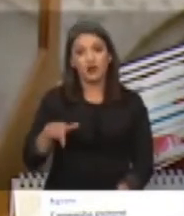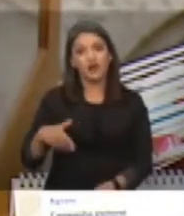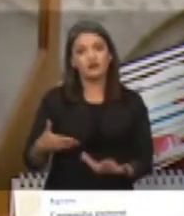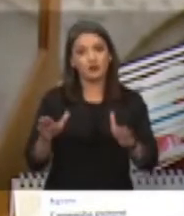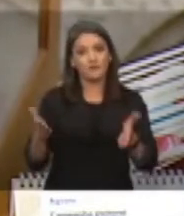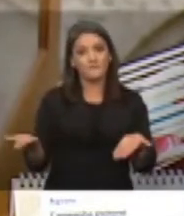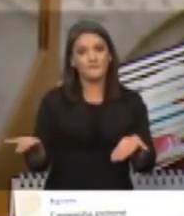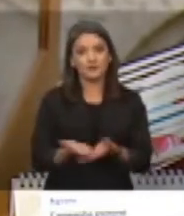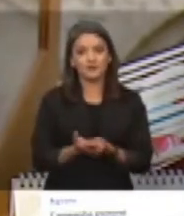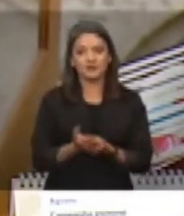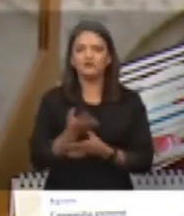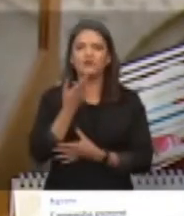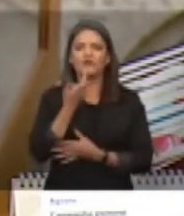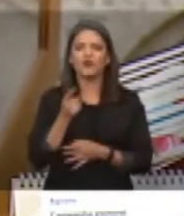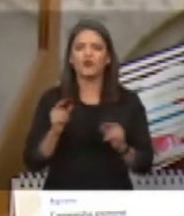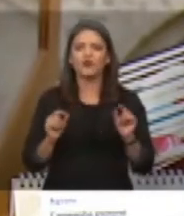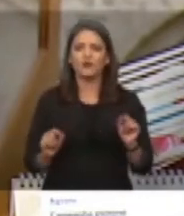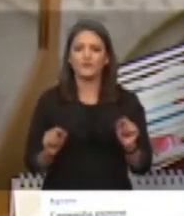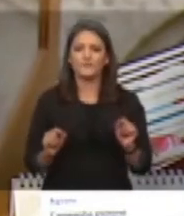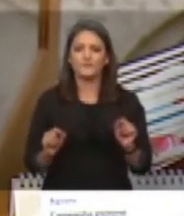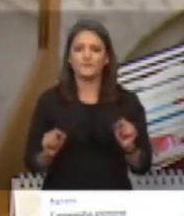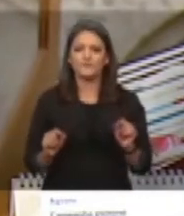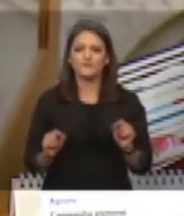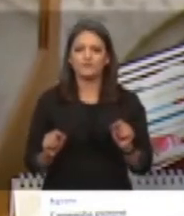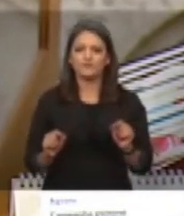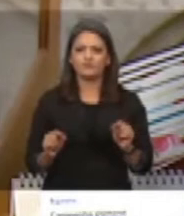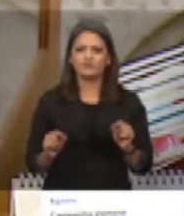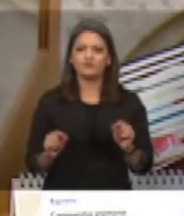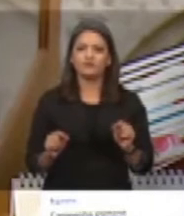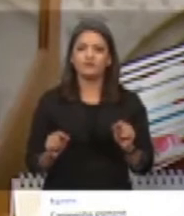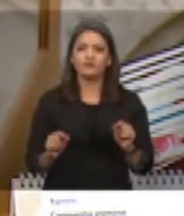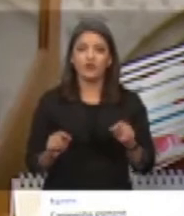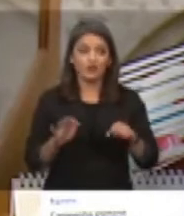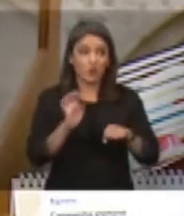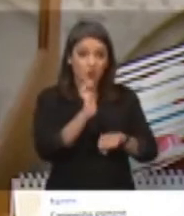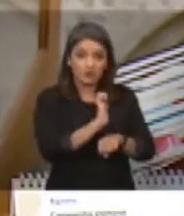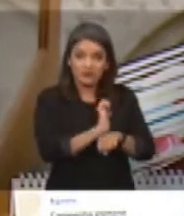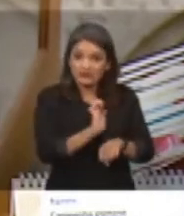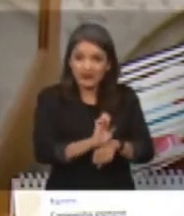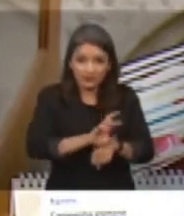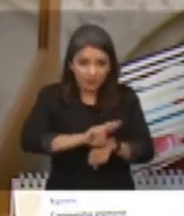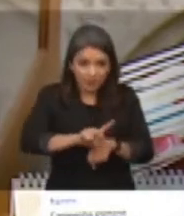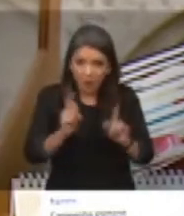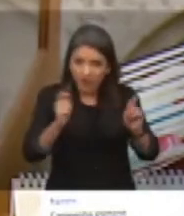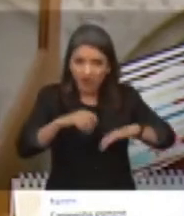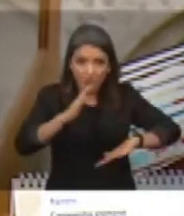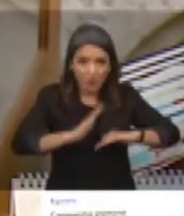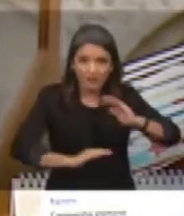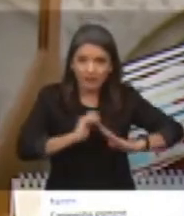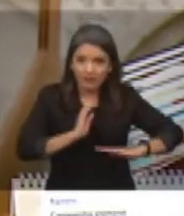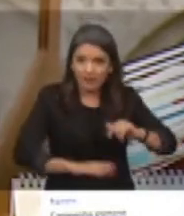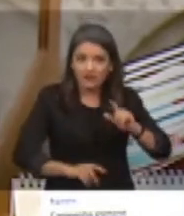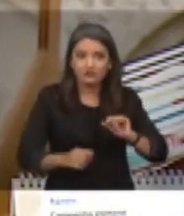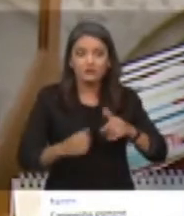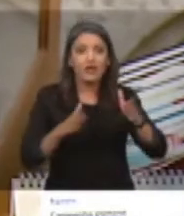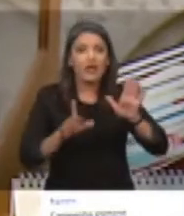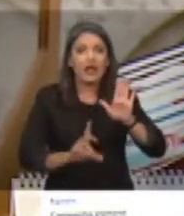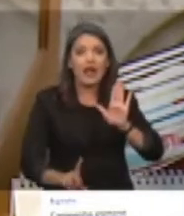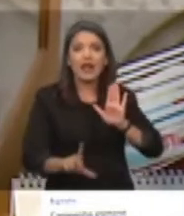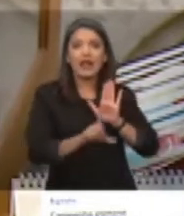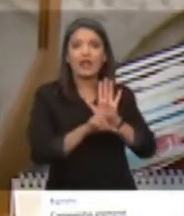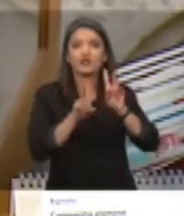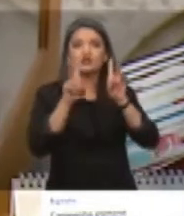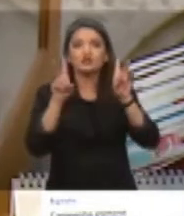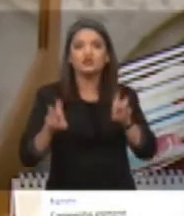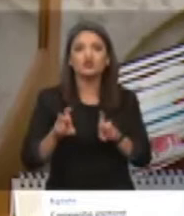ações, argumenta que, além dos estados não terem competência para legislar sobre recursos